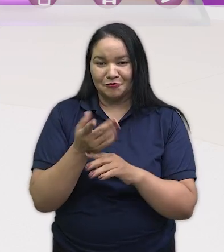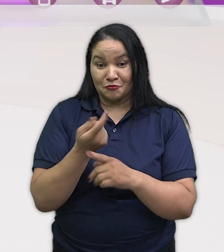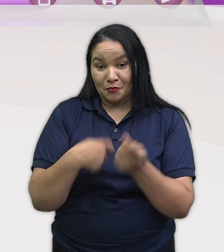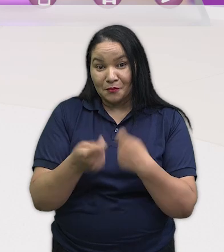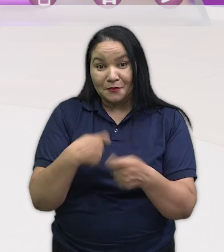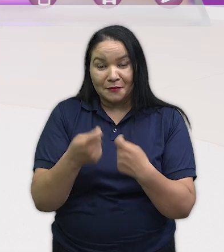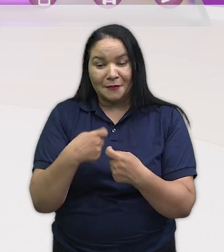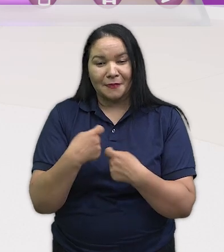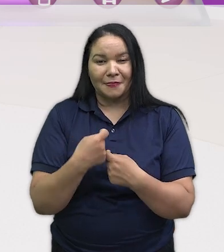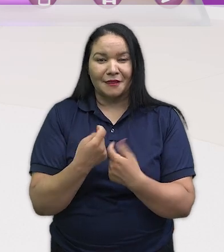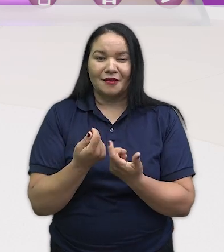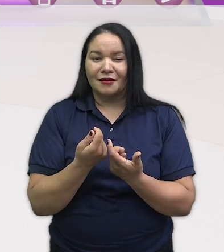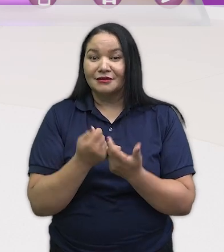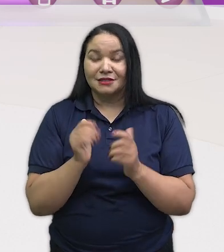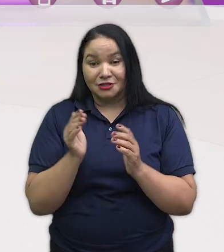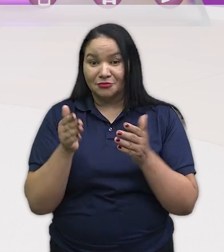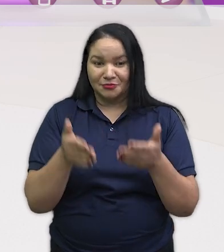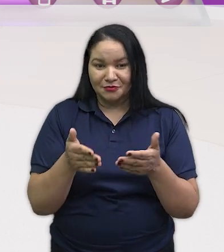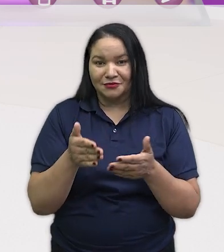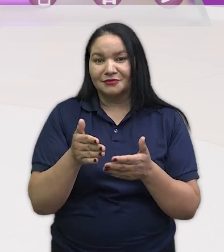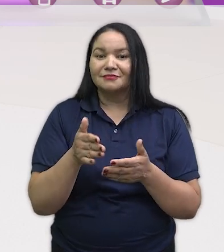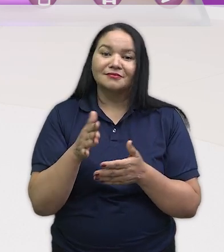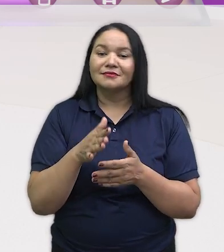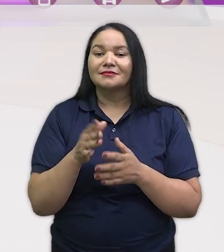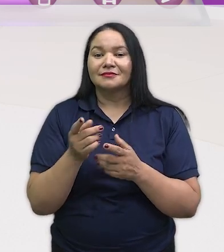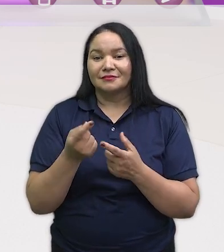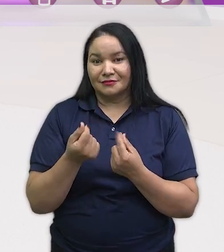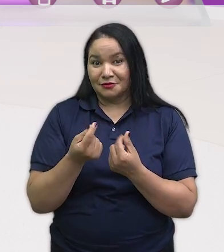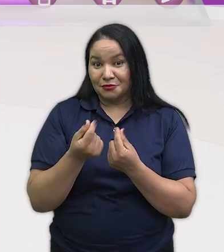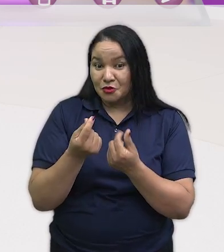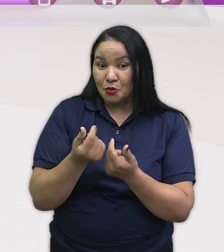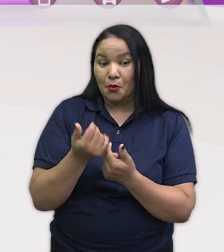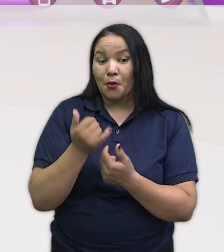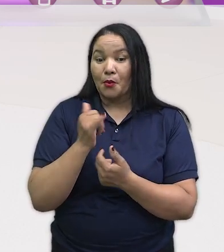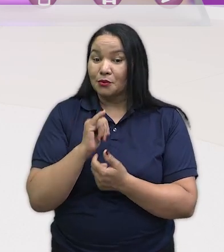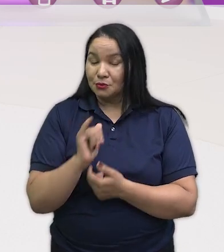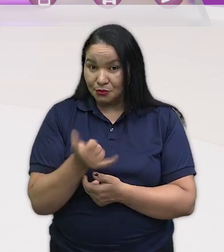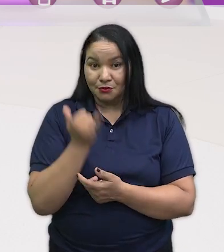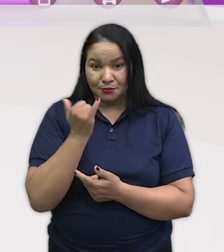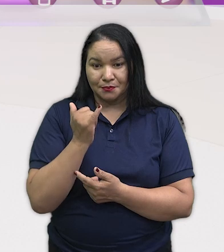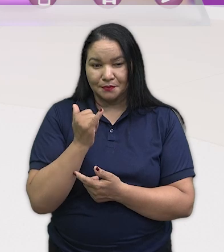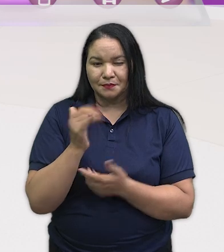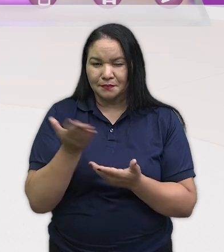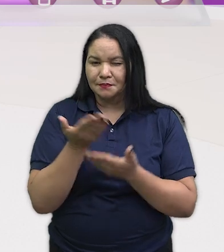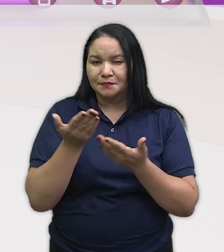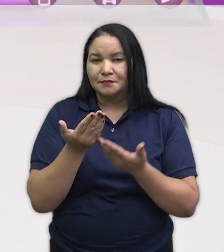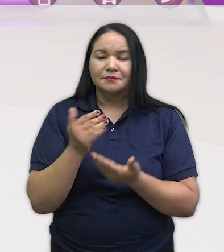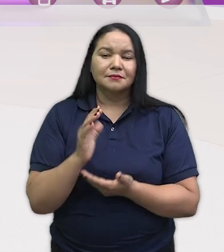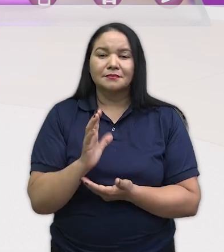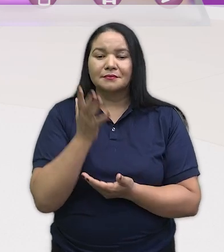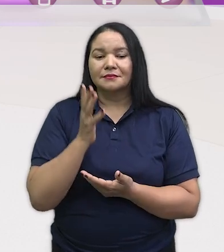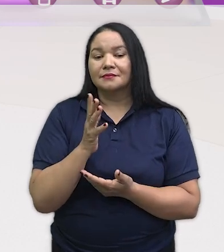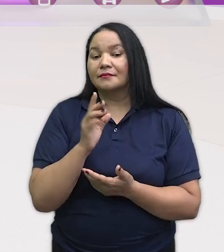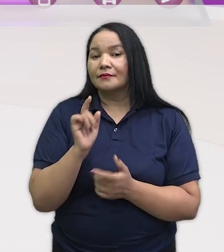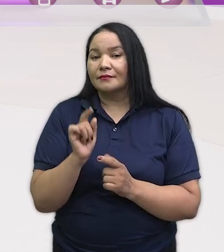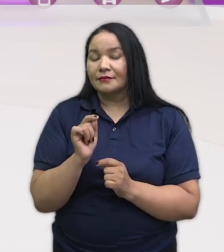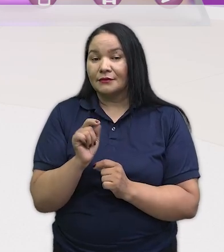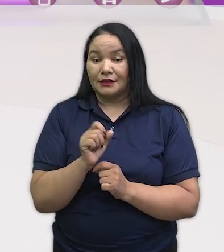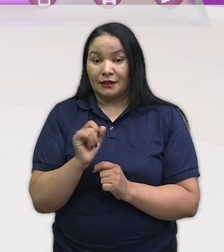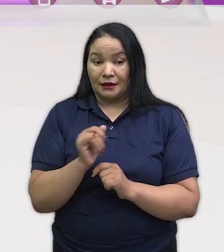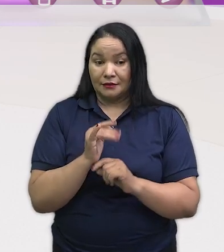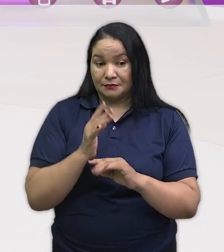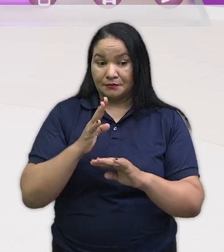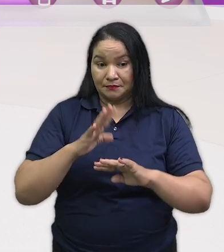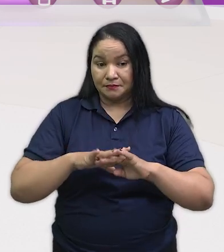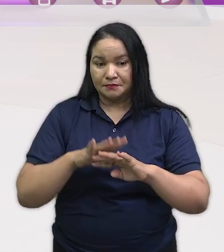aí de, especialmente, nós vamos estar falando de juros, né? Vamos falar aqui o que acontece aí, né, dentro da